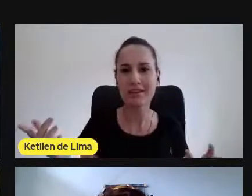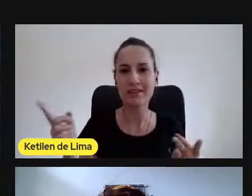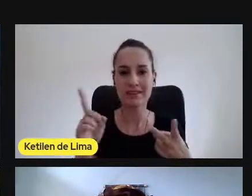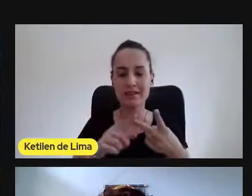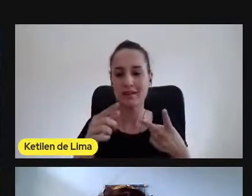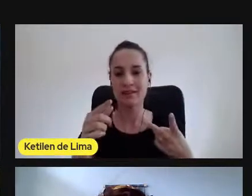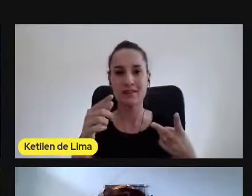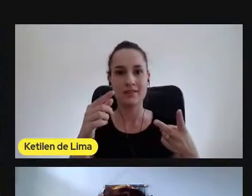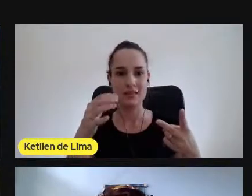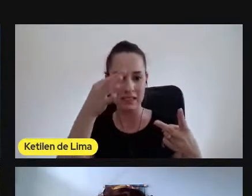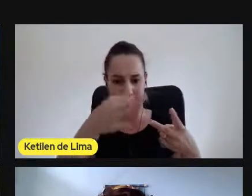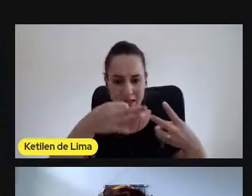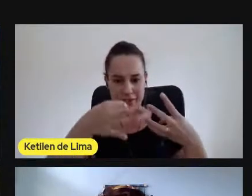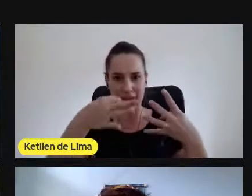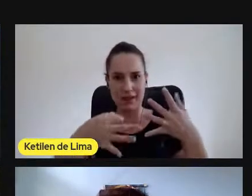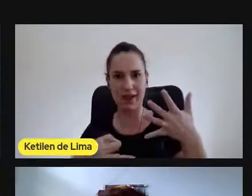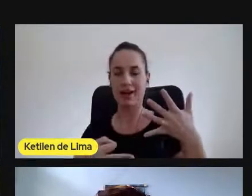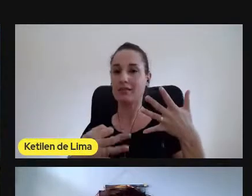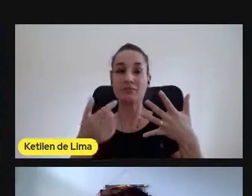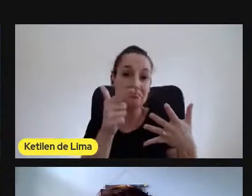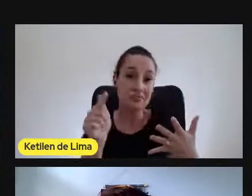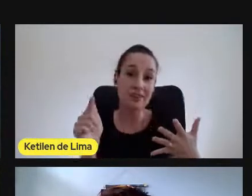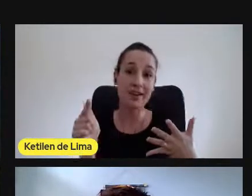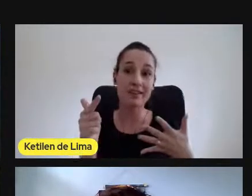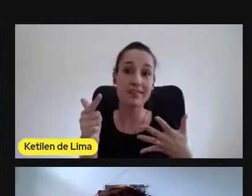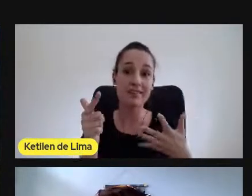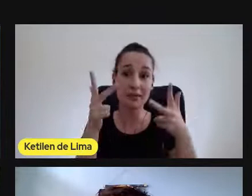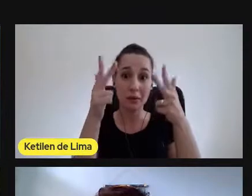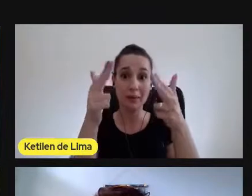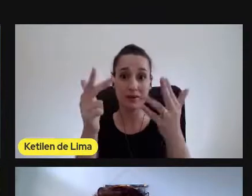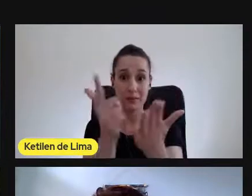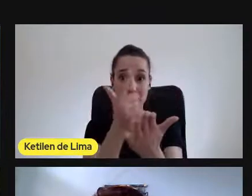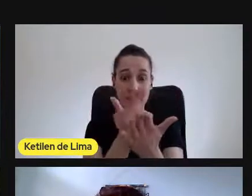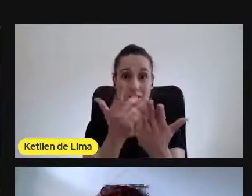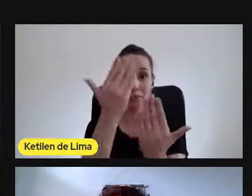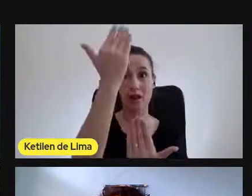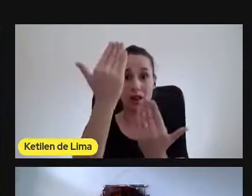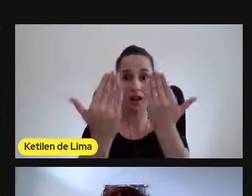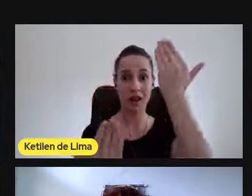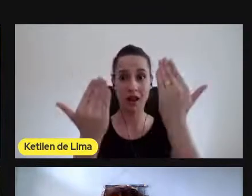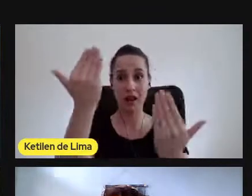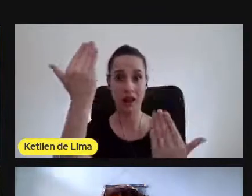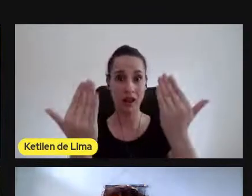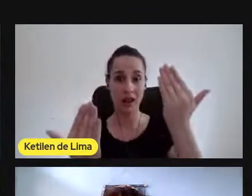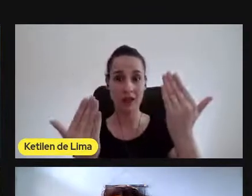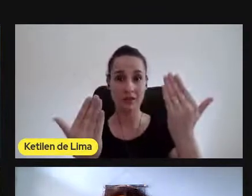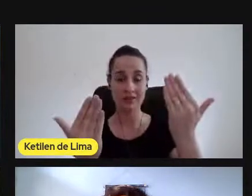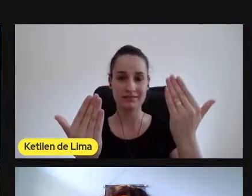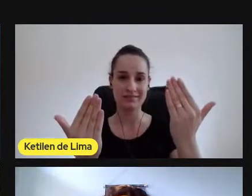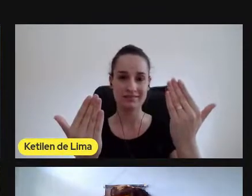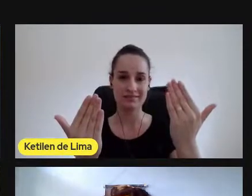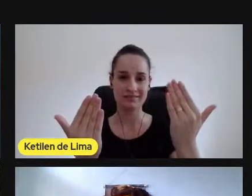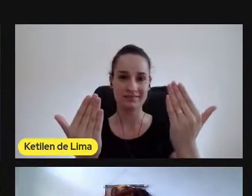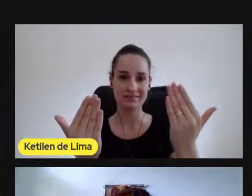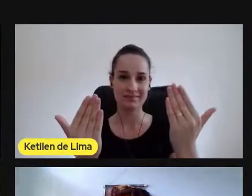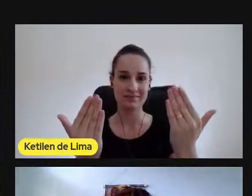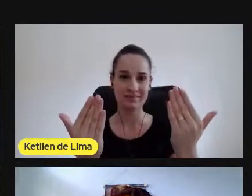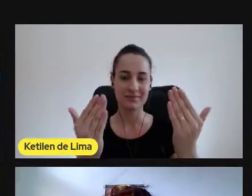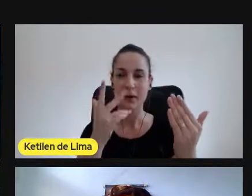livro com aquela que vai fazer a gente se sentir diferente. Não sei, o livro todo é um processo.